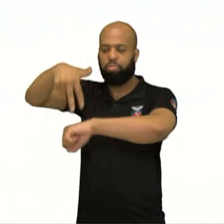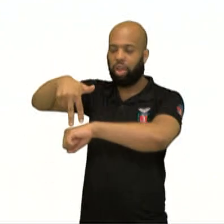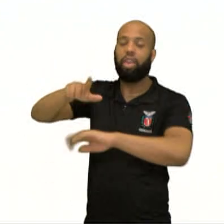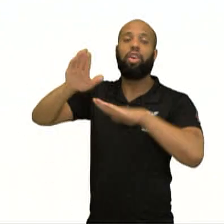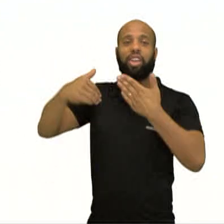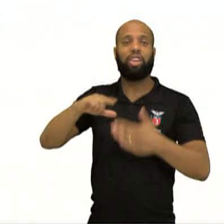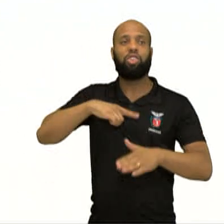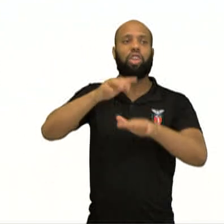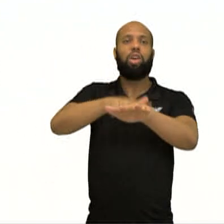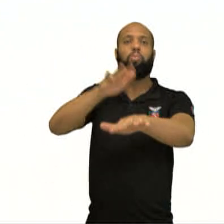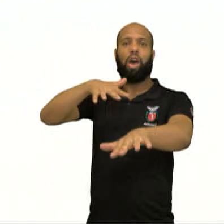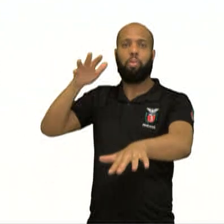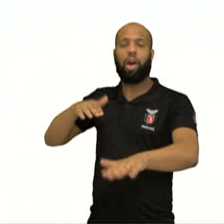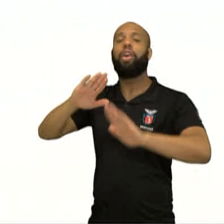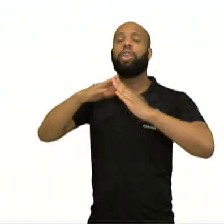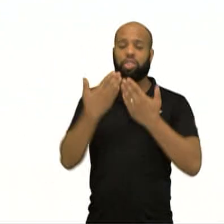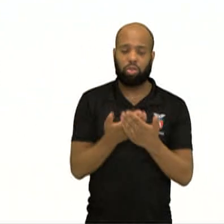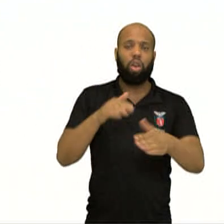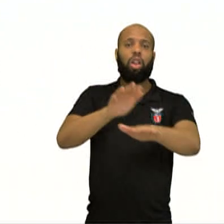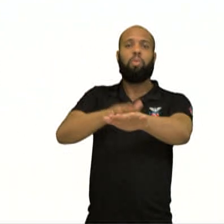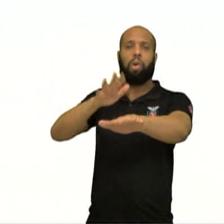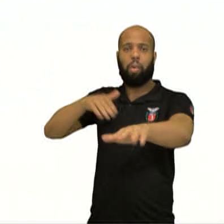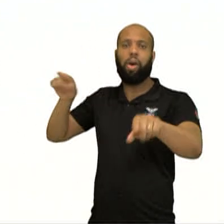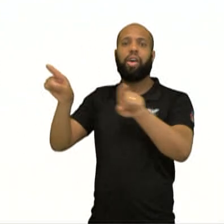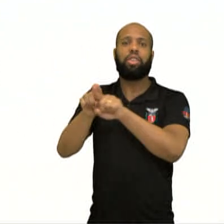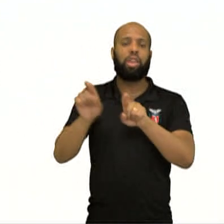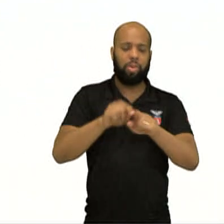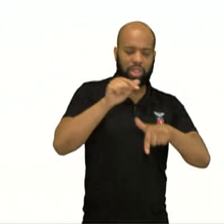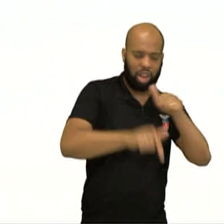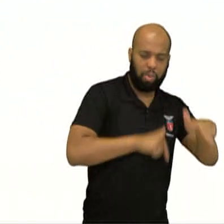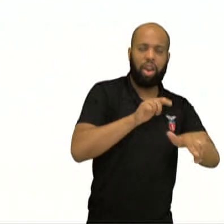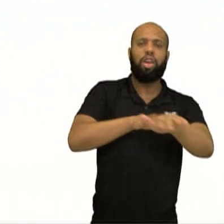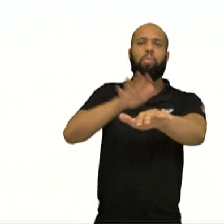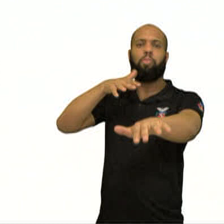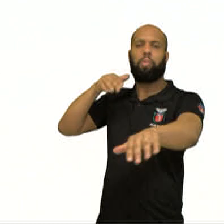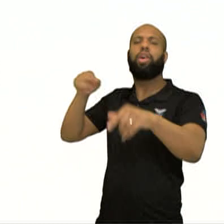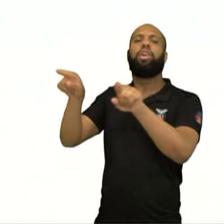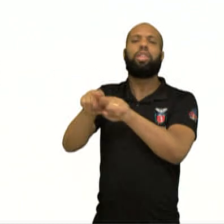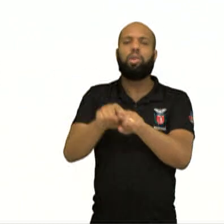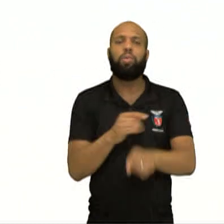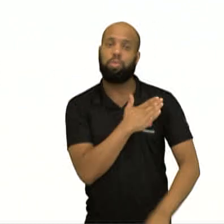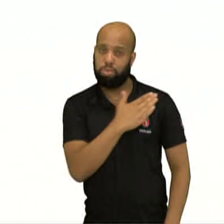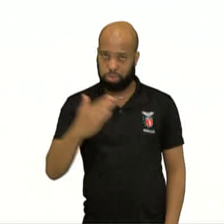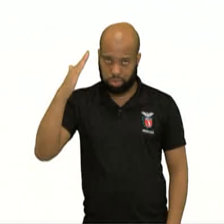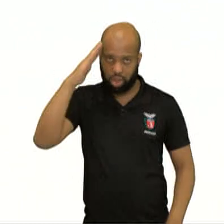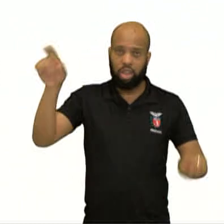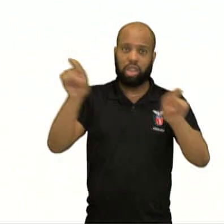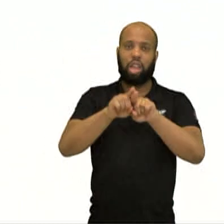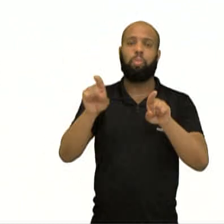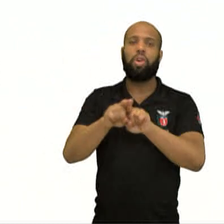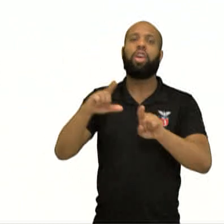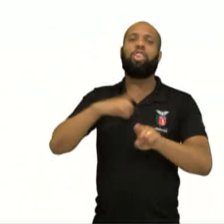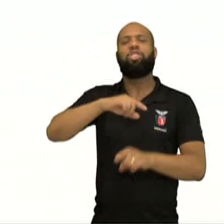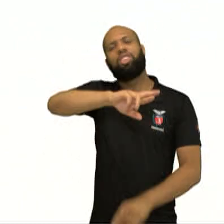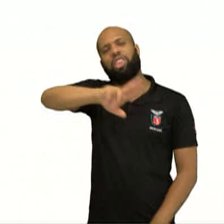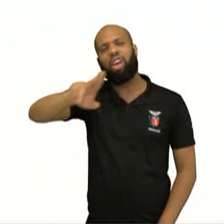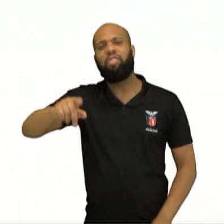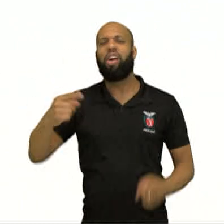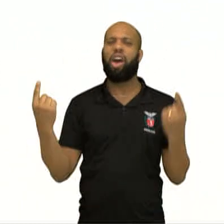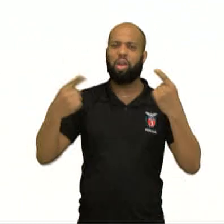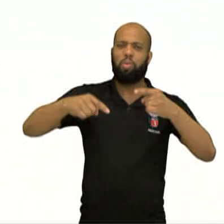incluíam desfiles escolares, desfiles dos operários, desfiles militares, apresentações de banda,